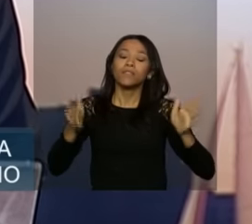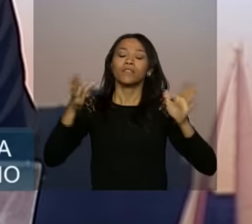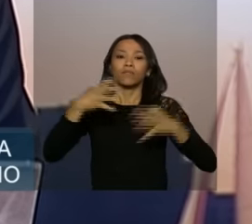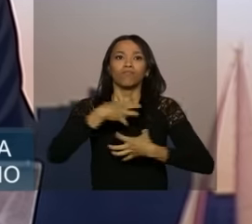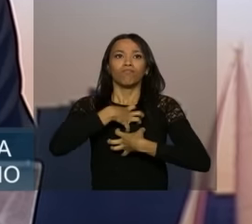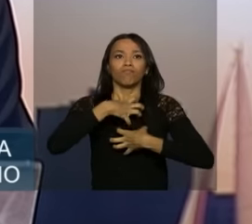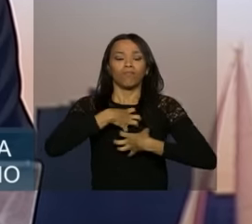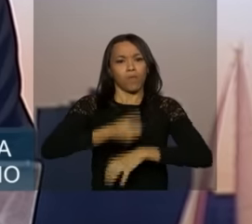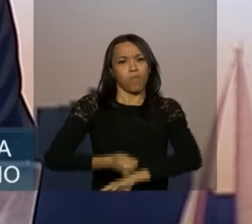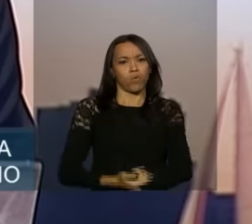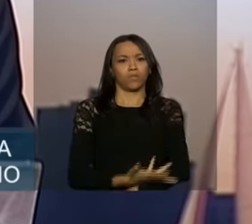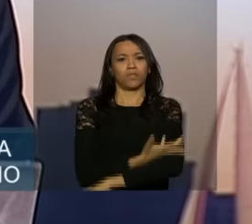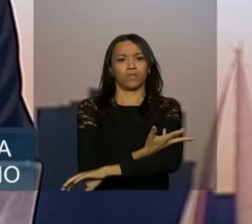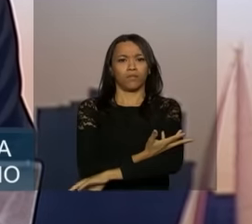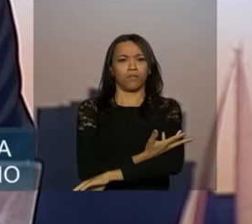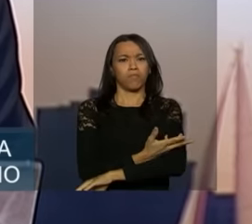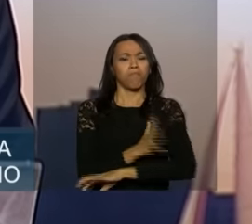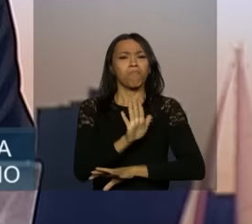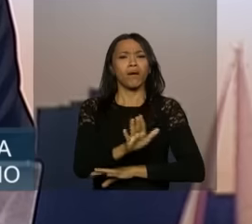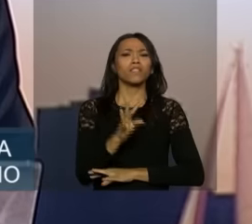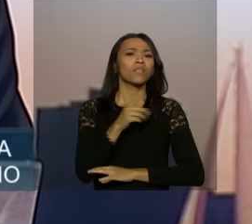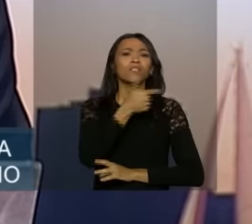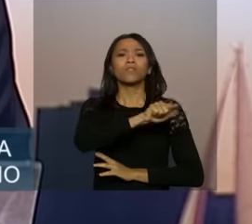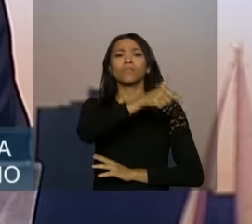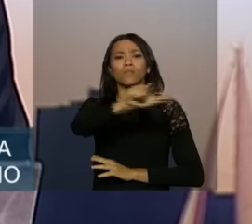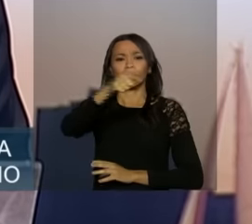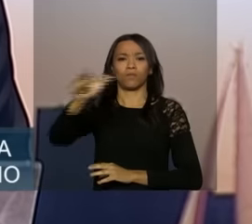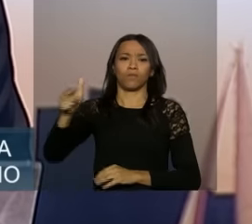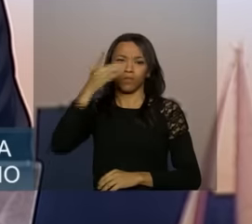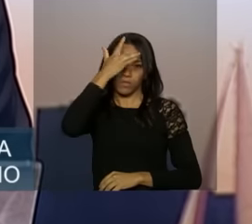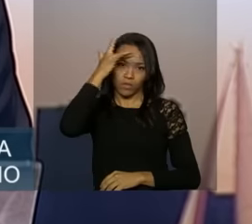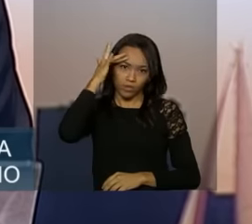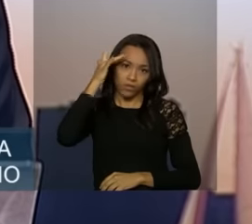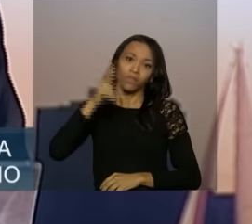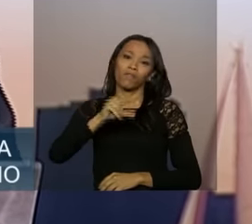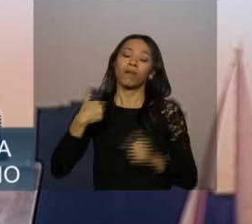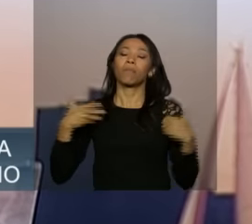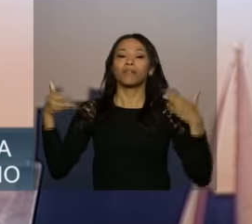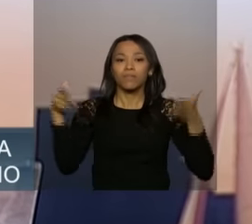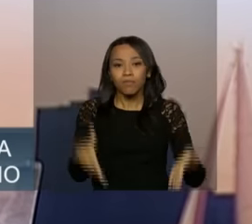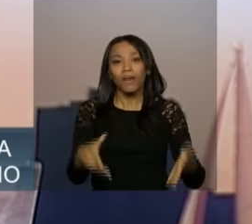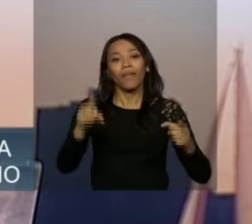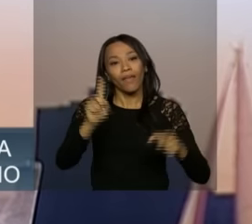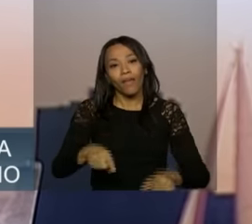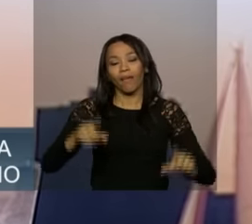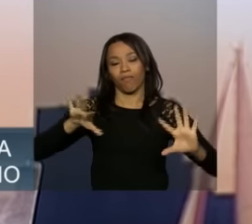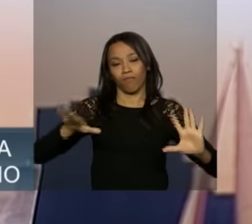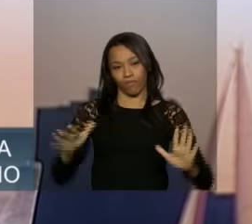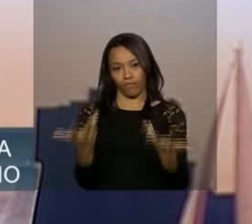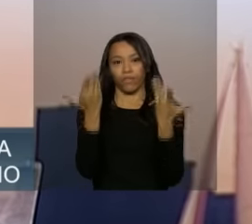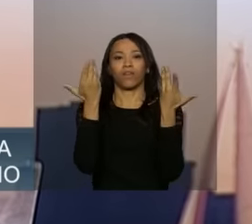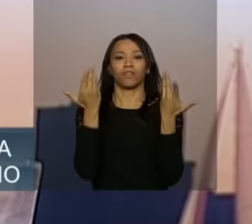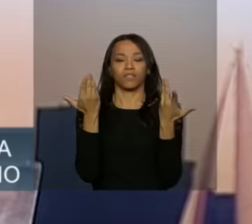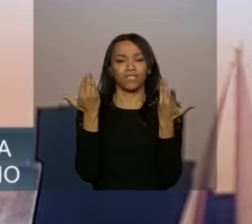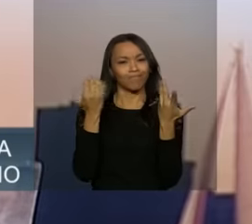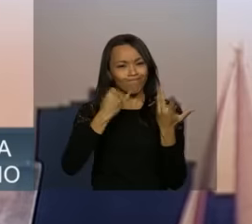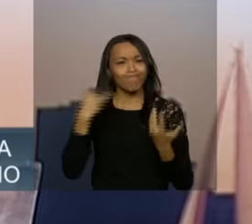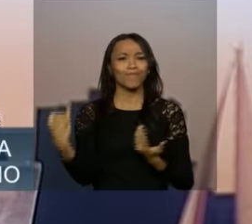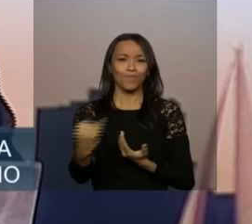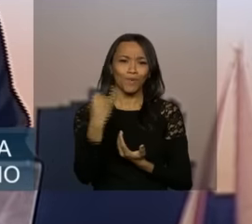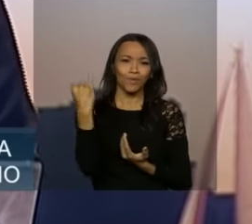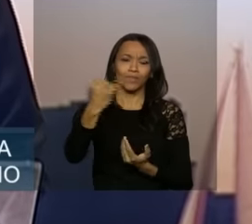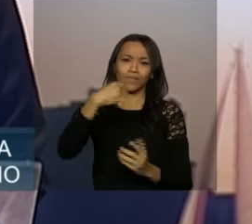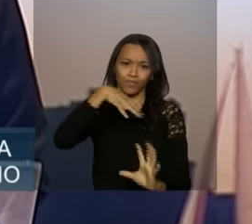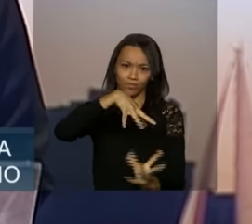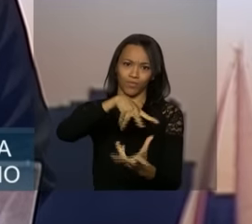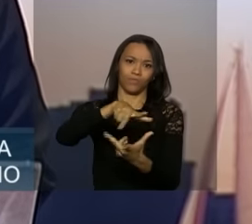emoção, mas a emoção de todos aqueles que vão participar dessa, que é uma festa, nesse momento, muito importante para o